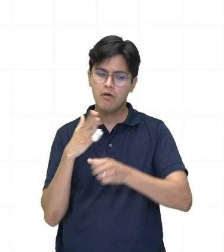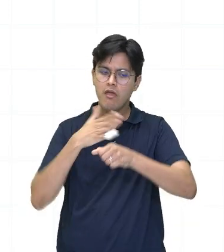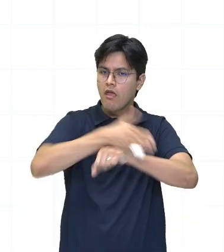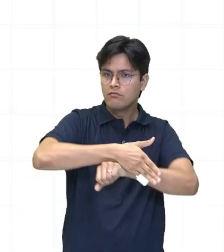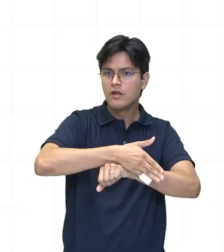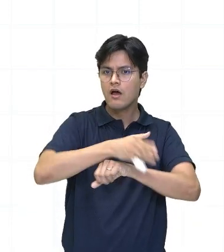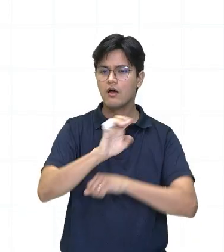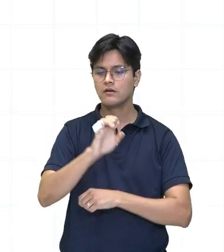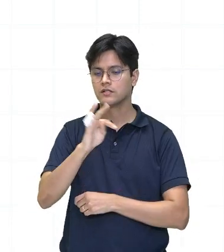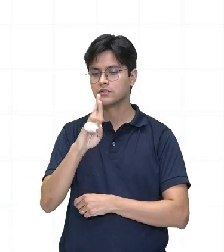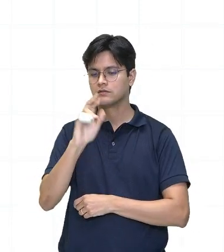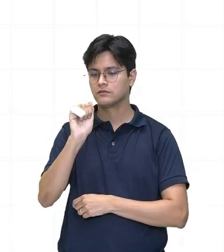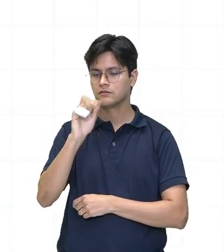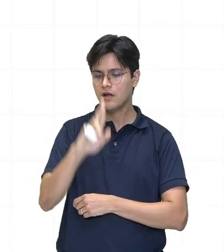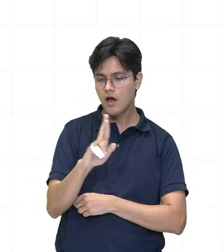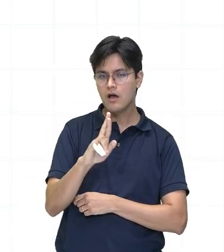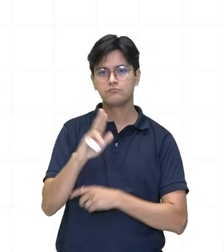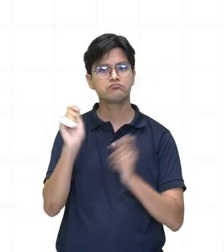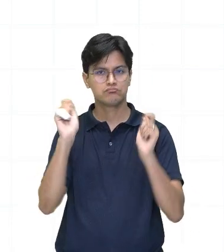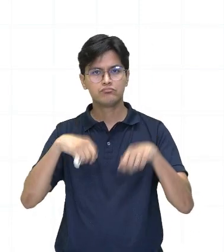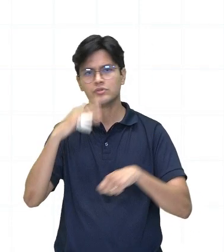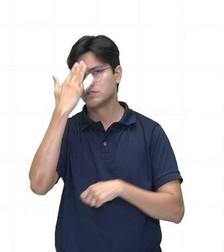dentro, eu estou colocando essa informação de forma